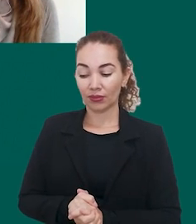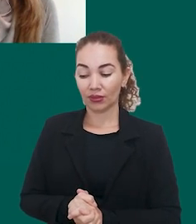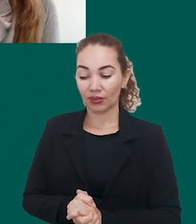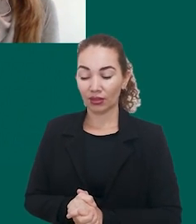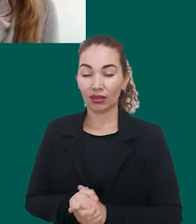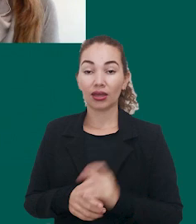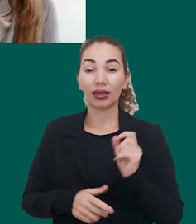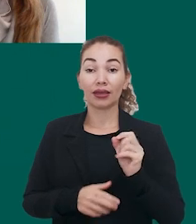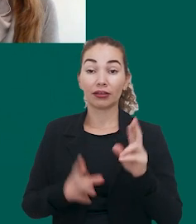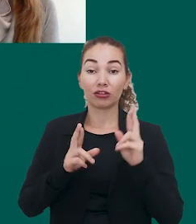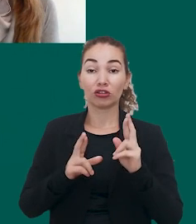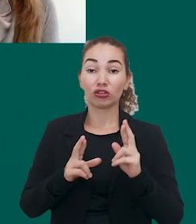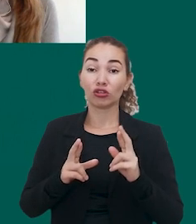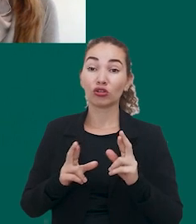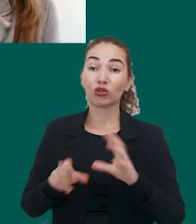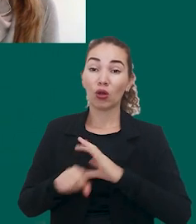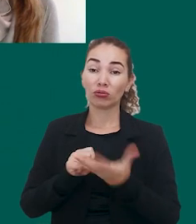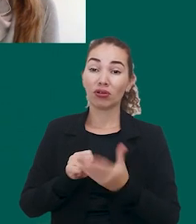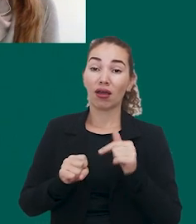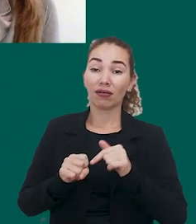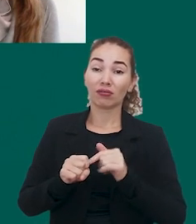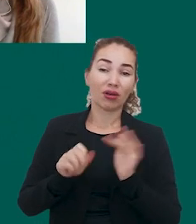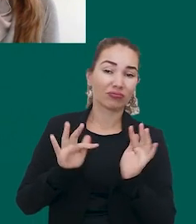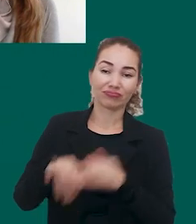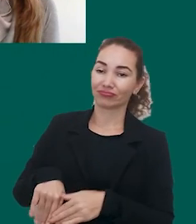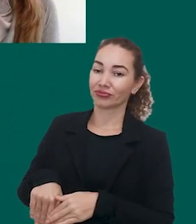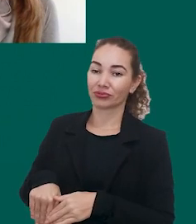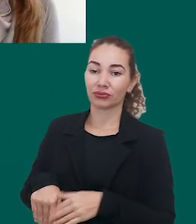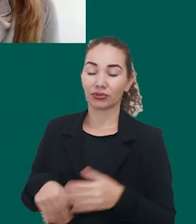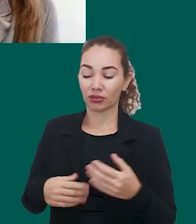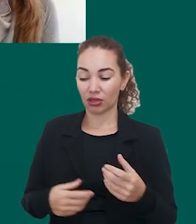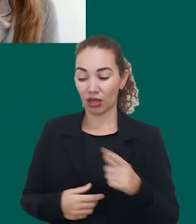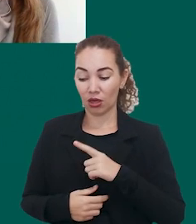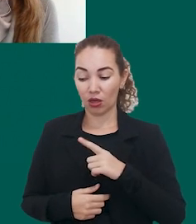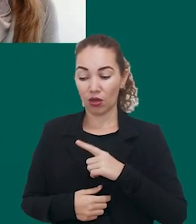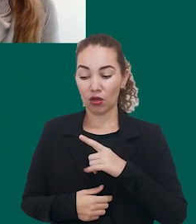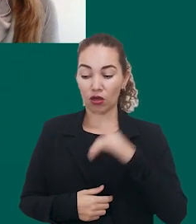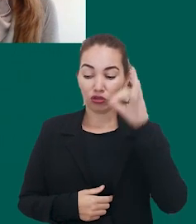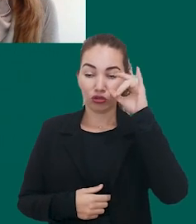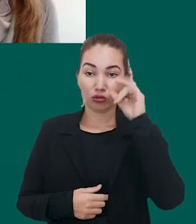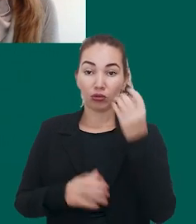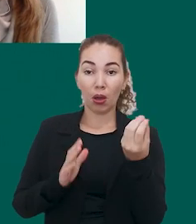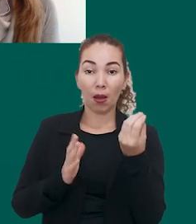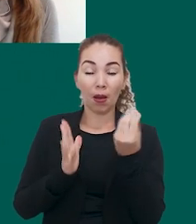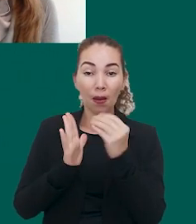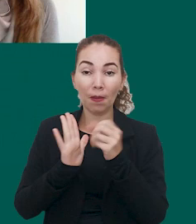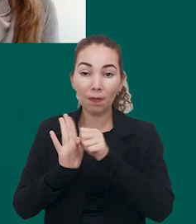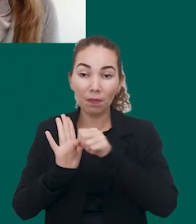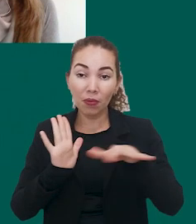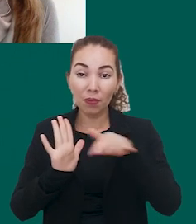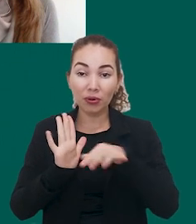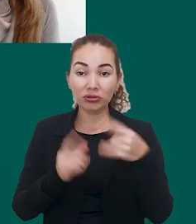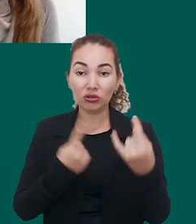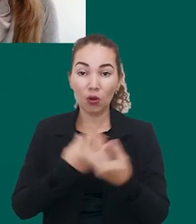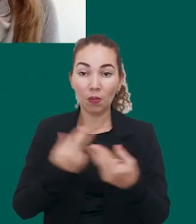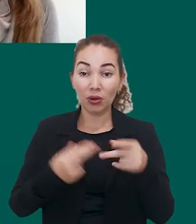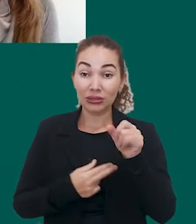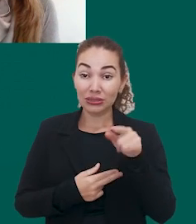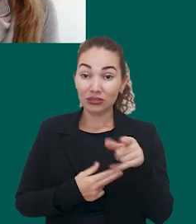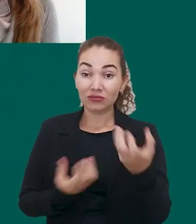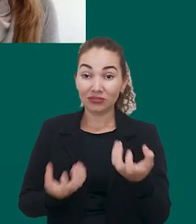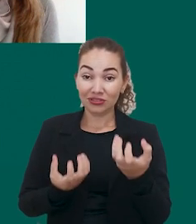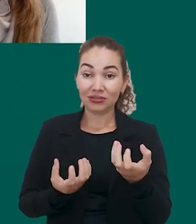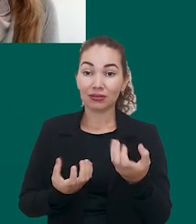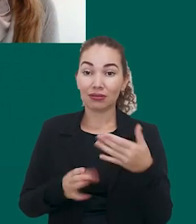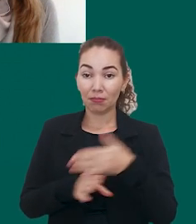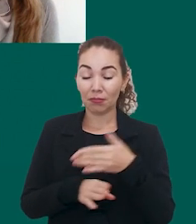passe logo, né? É um momento muito difícil. Eu tenho um Instagram, inclusive, que às vezes eu compartilho algumas coisas, estou meio sem tempo, mas se alguém de vocês tiver Instagram,